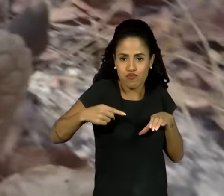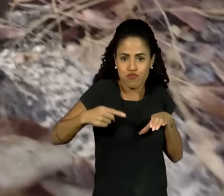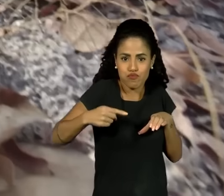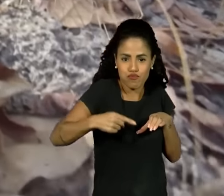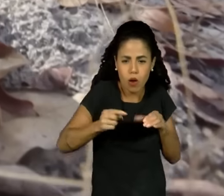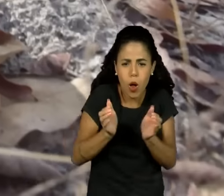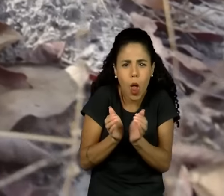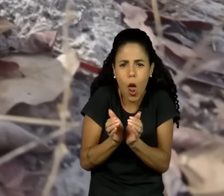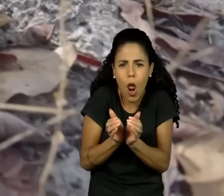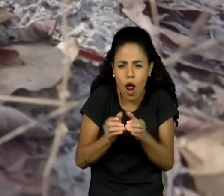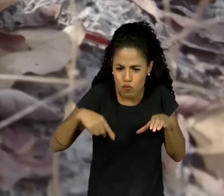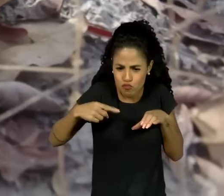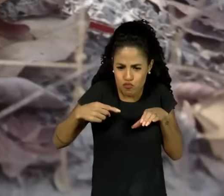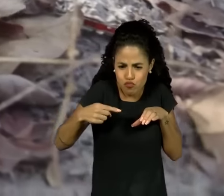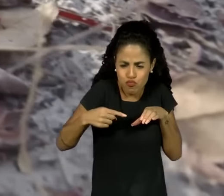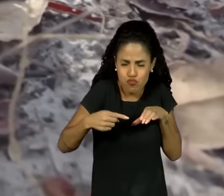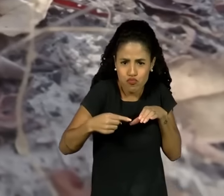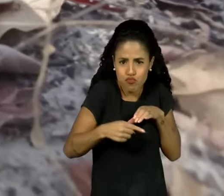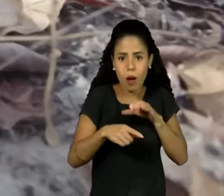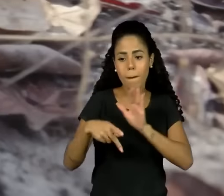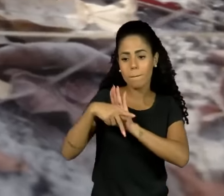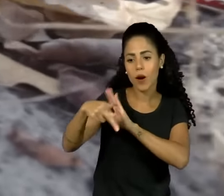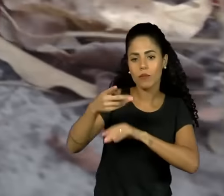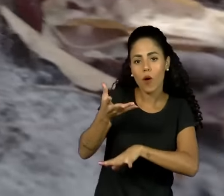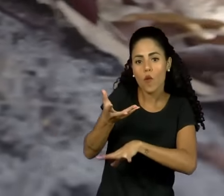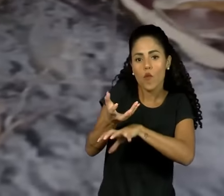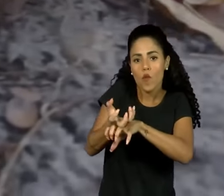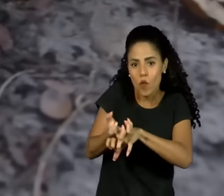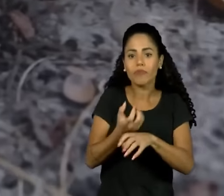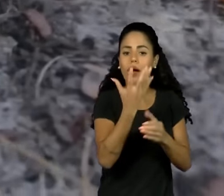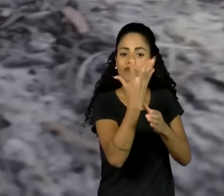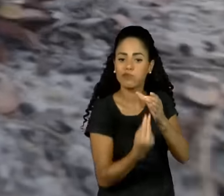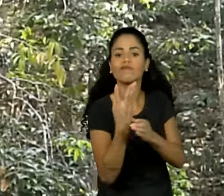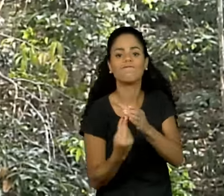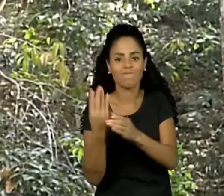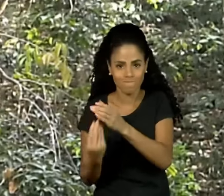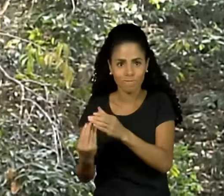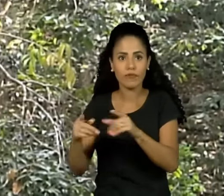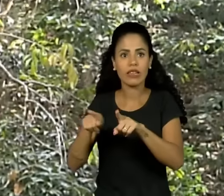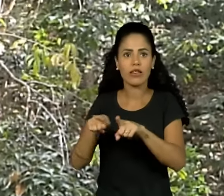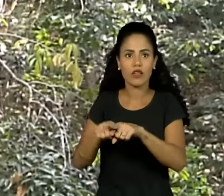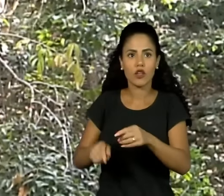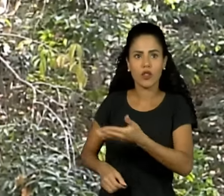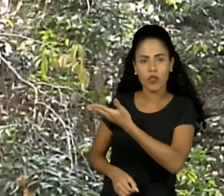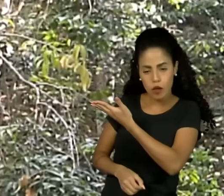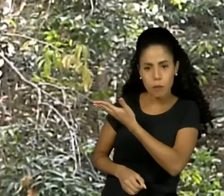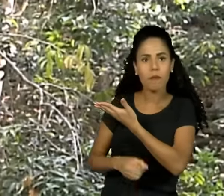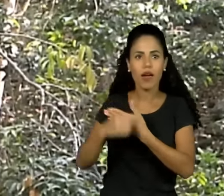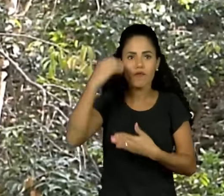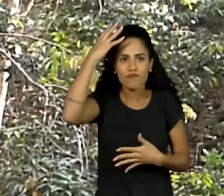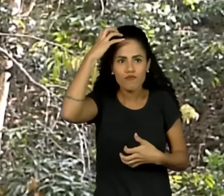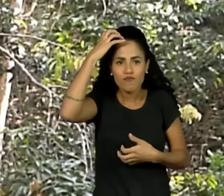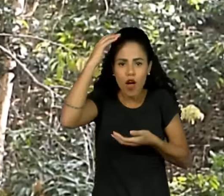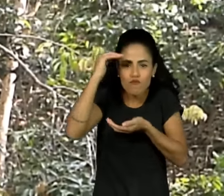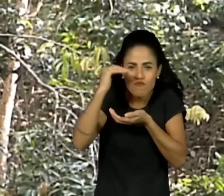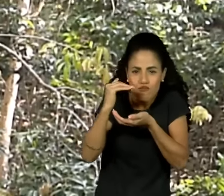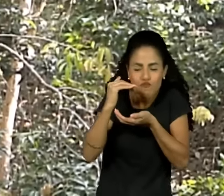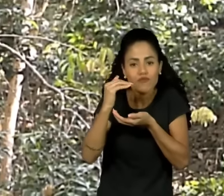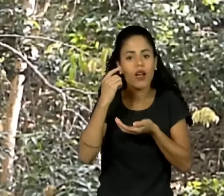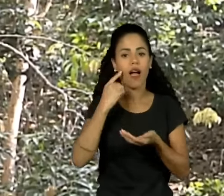menor do Brasil, símbolo da Caatinga, ameaçado de extinção, e o guariba da Caatinga,